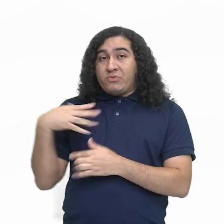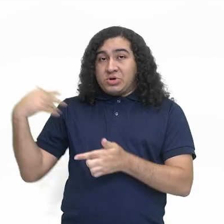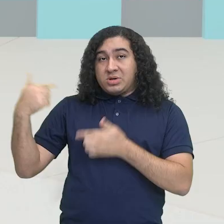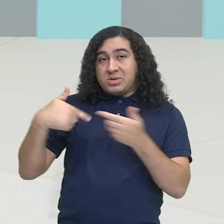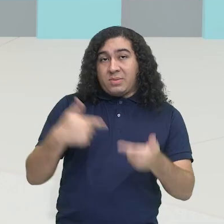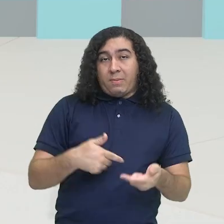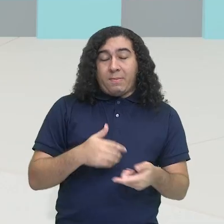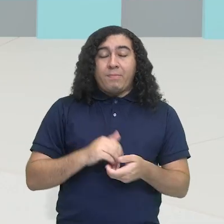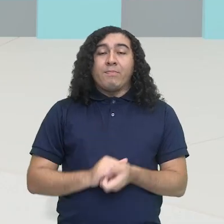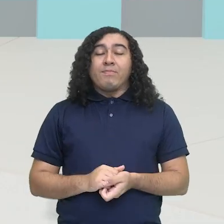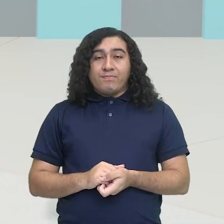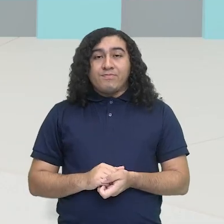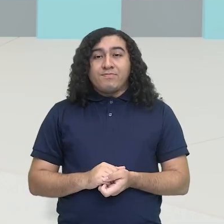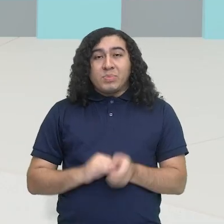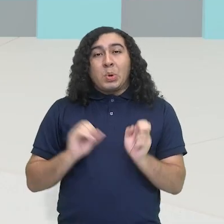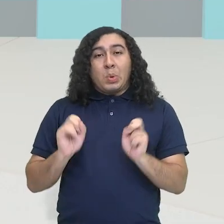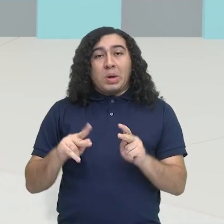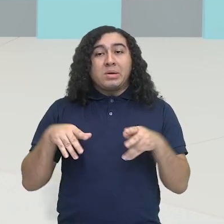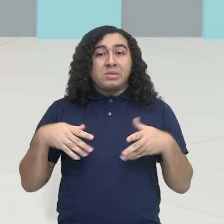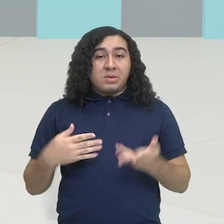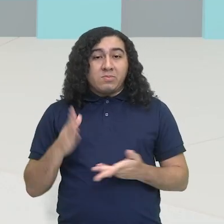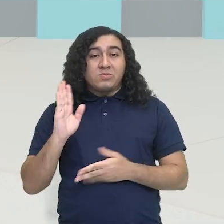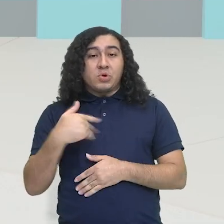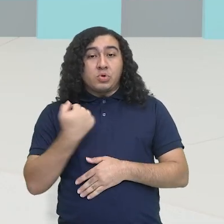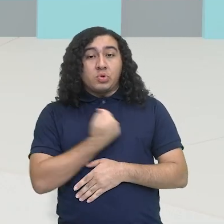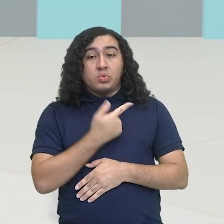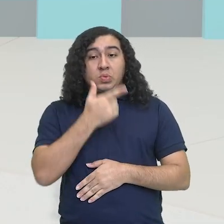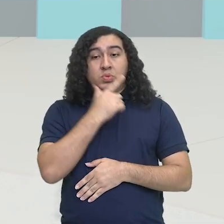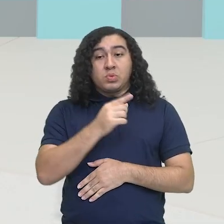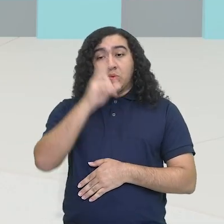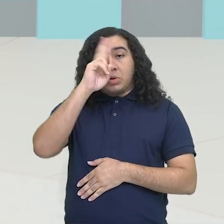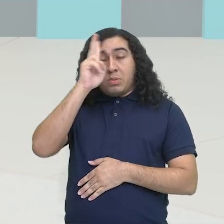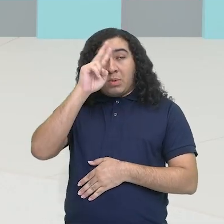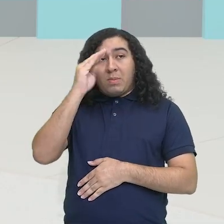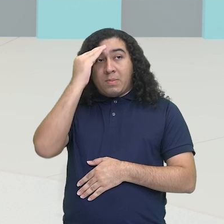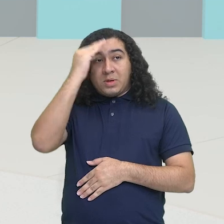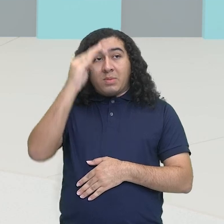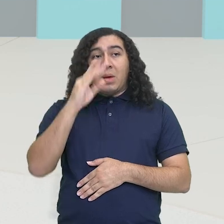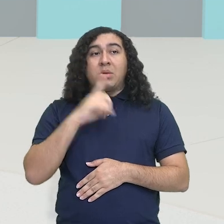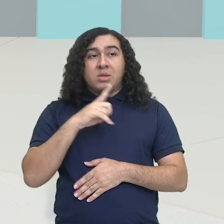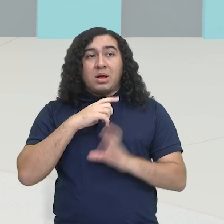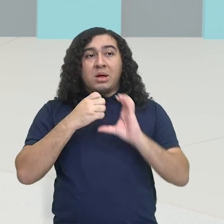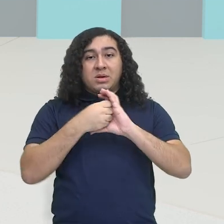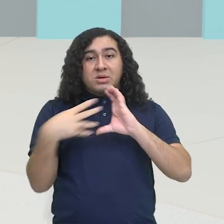novas gerações. Muito bem, então já que a gente conseguiu relembrar os principais